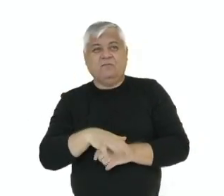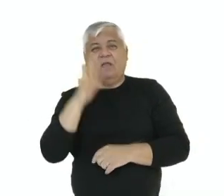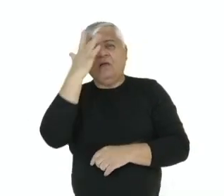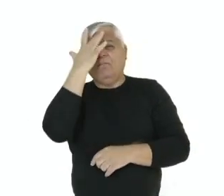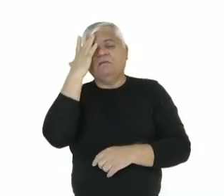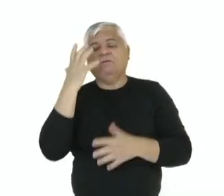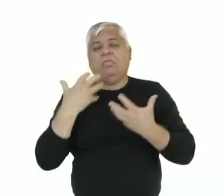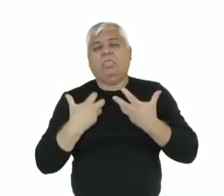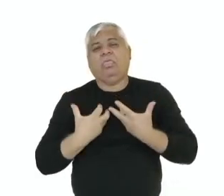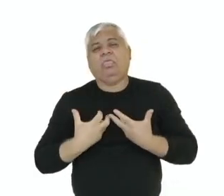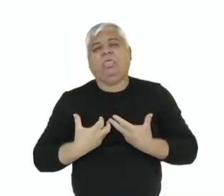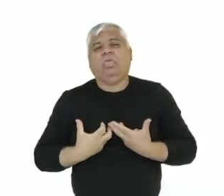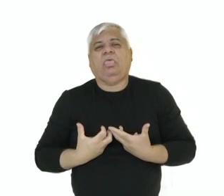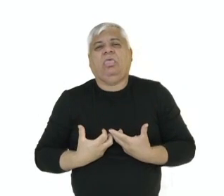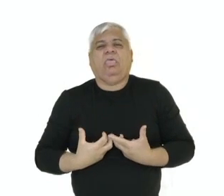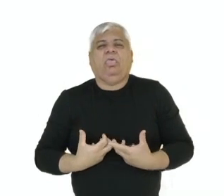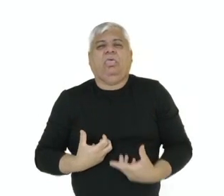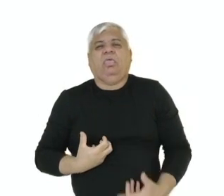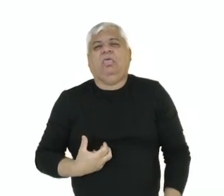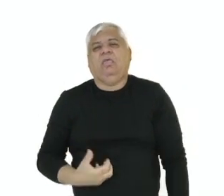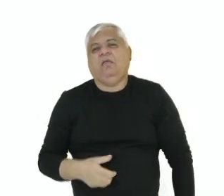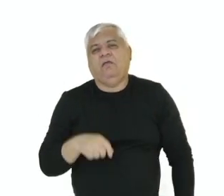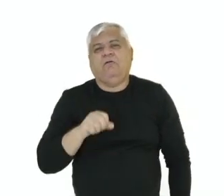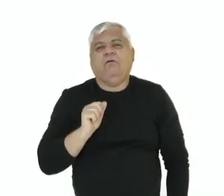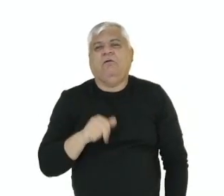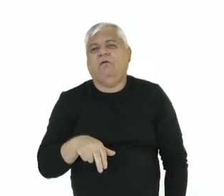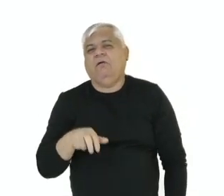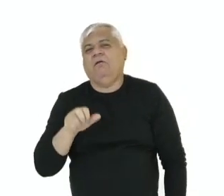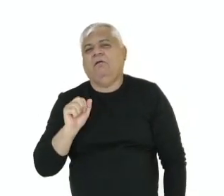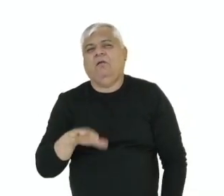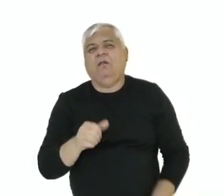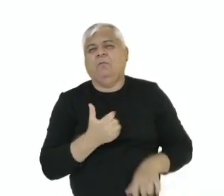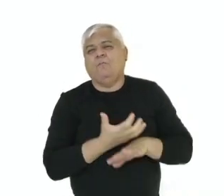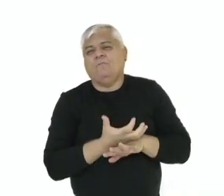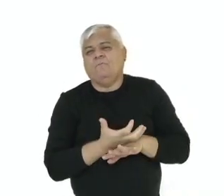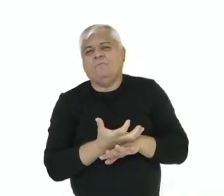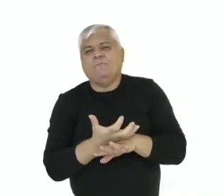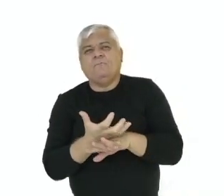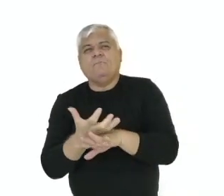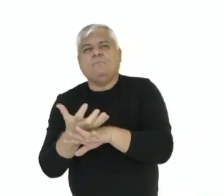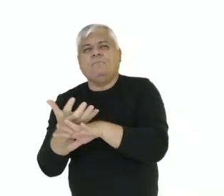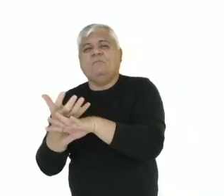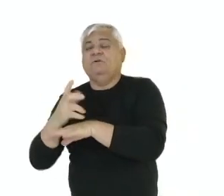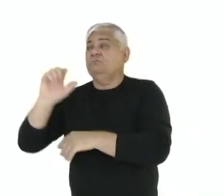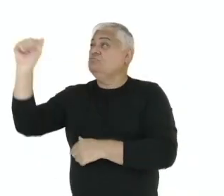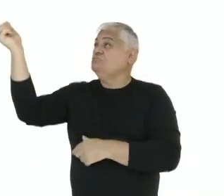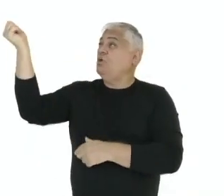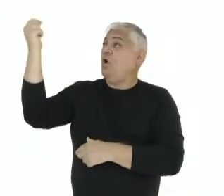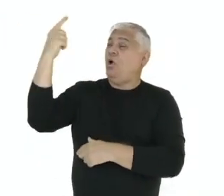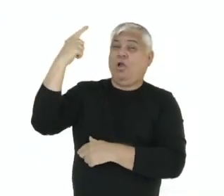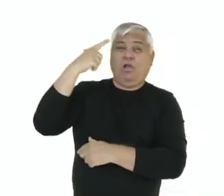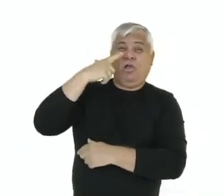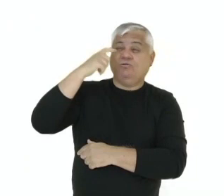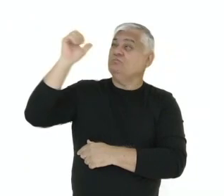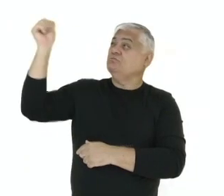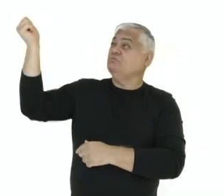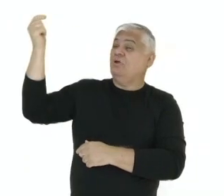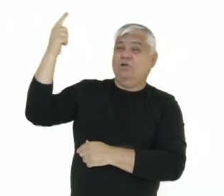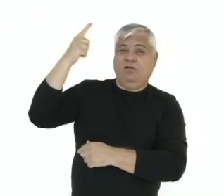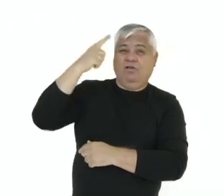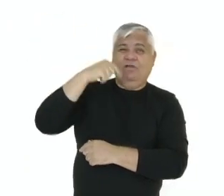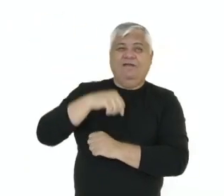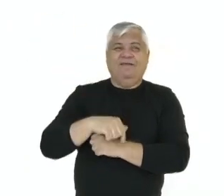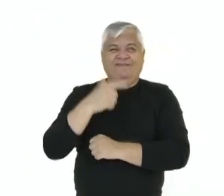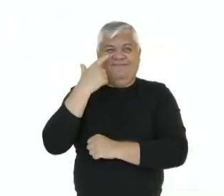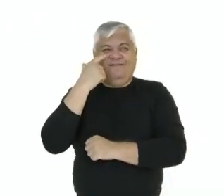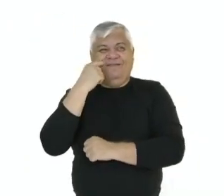muito cansada, como se ele estivesse andando no deserto, e lá o sol muito quente, a gente observa essas